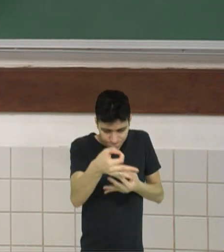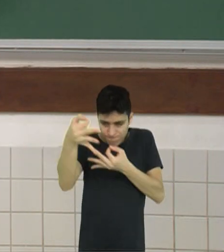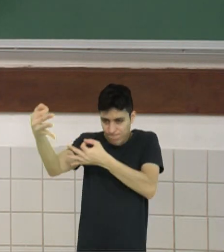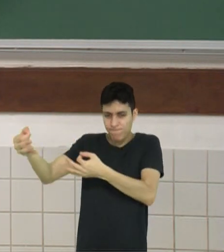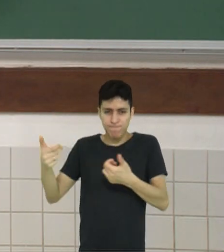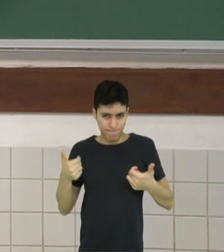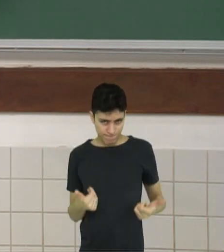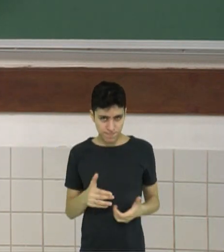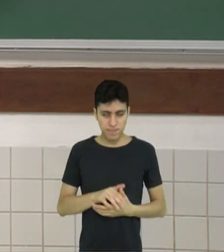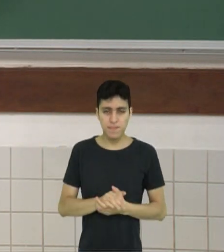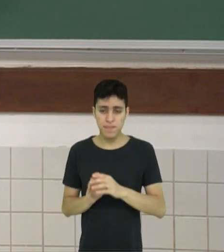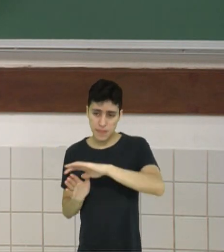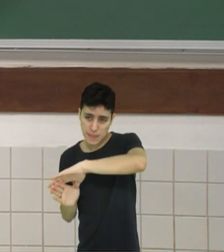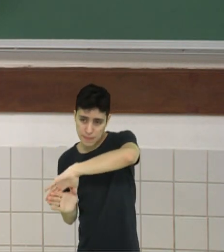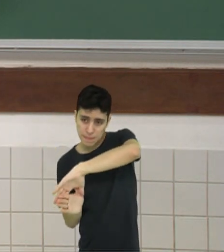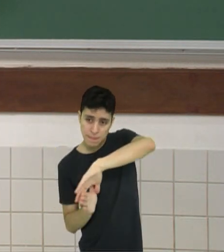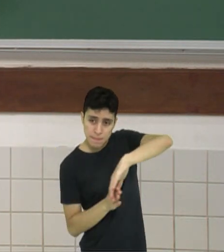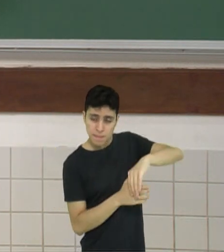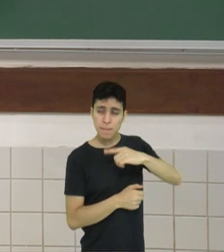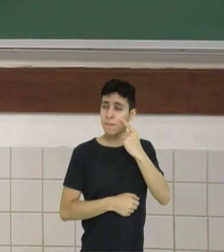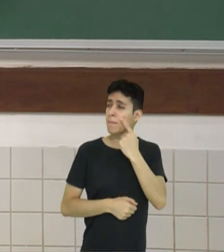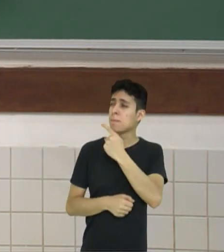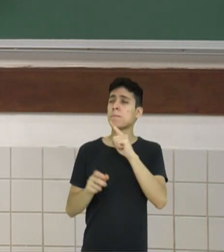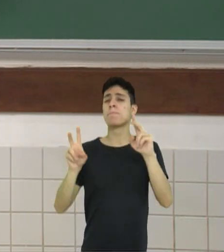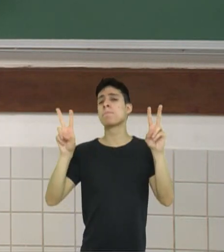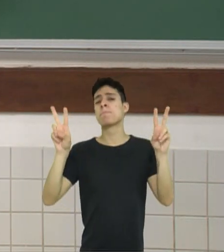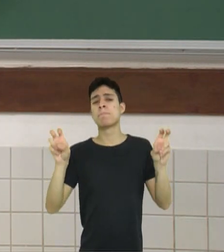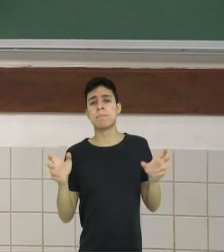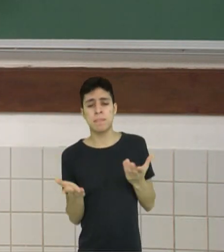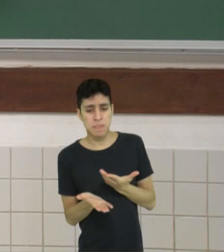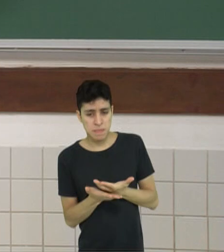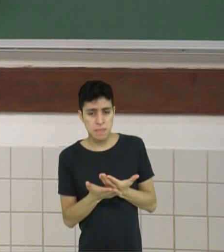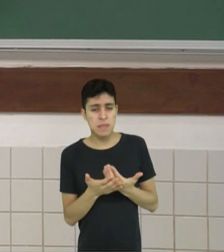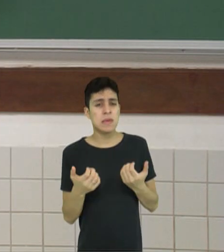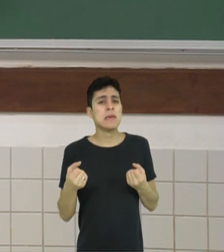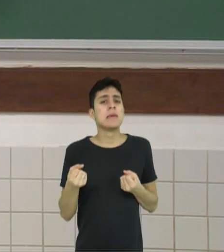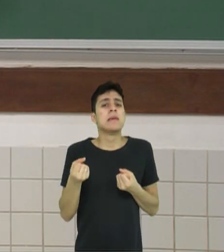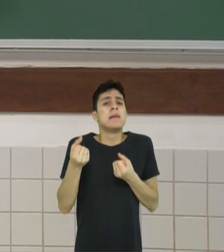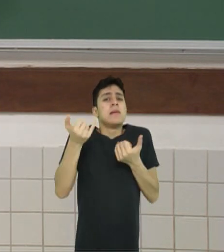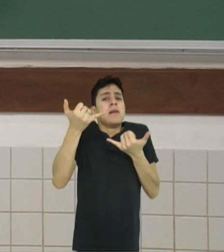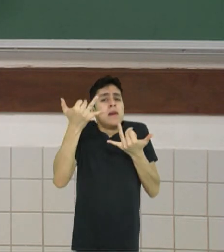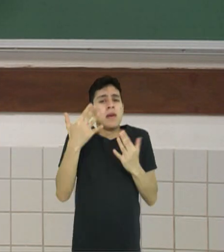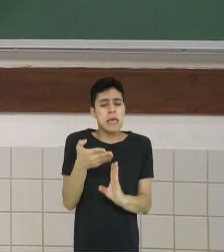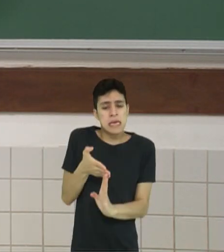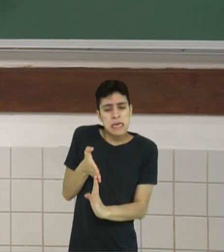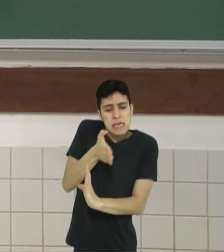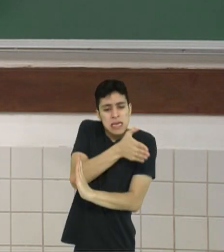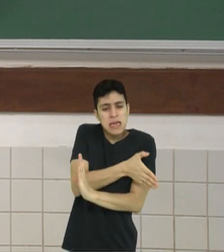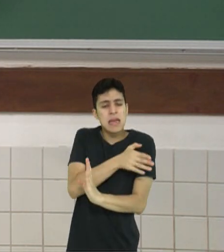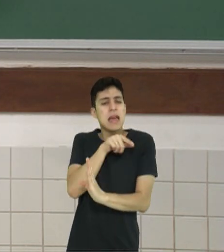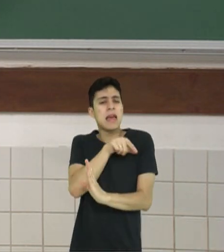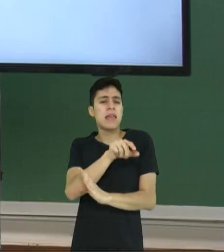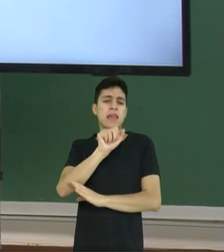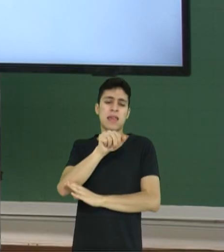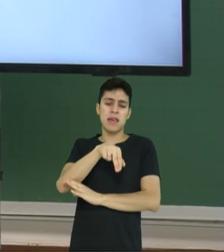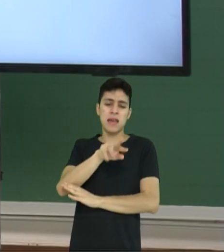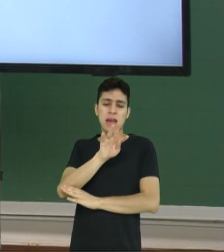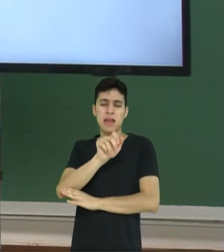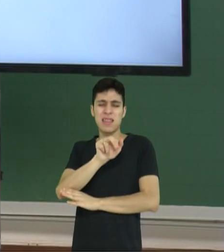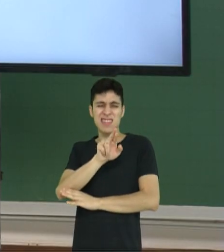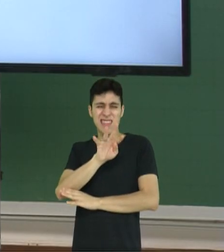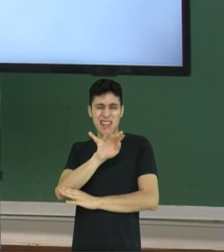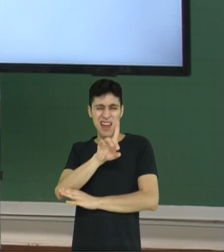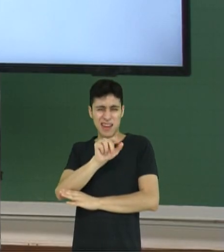regiões polares, tratar especificamente, dar um destaque à Antártida, ao nosso polo aqui, o Polo Sul.